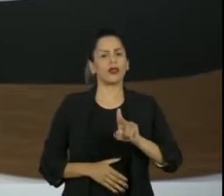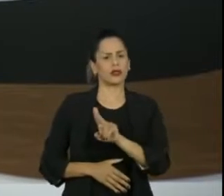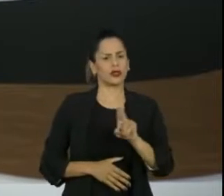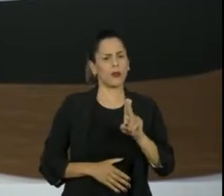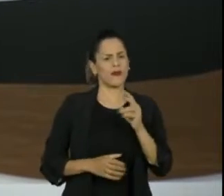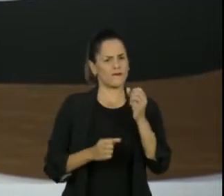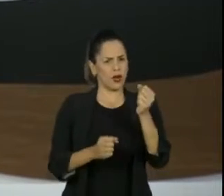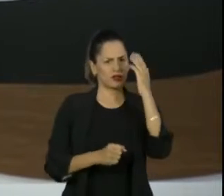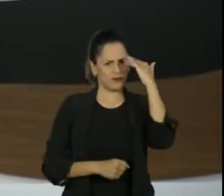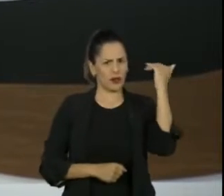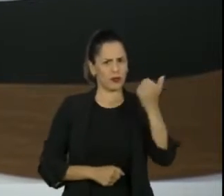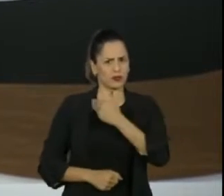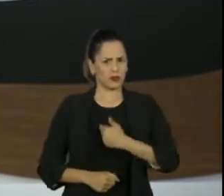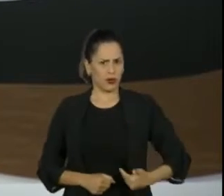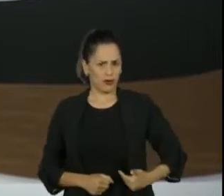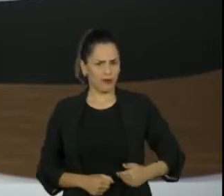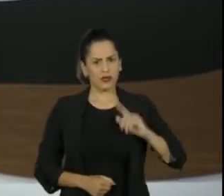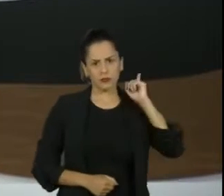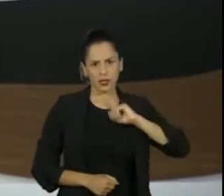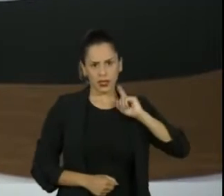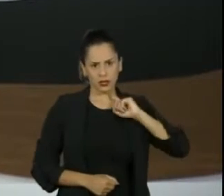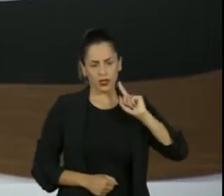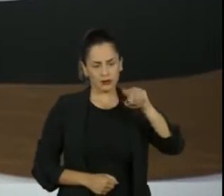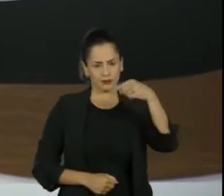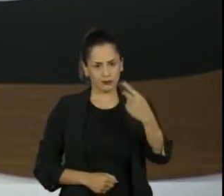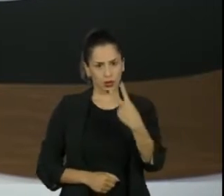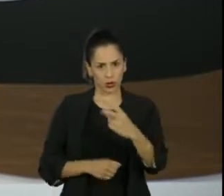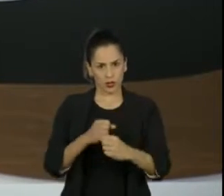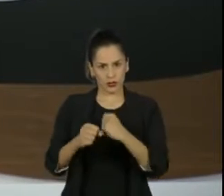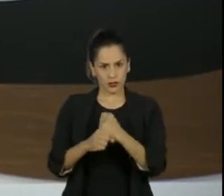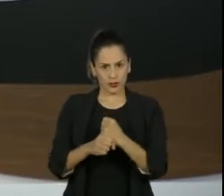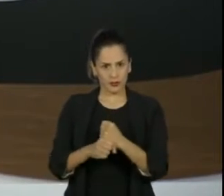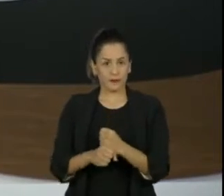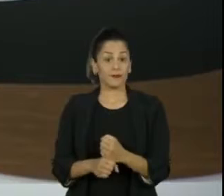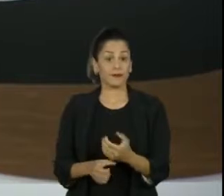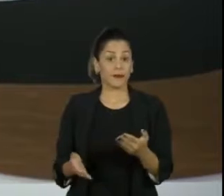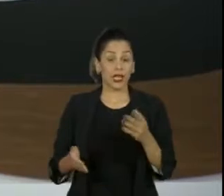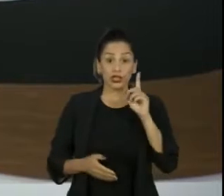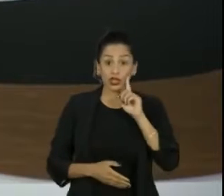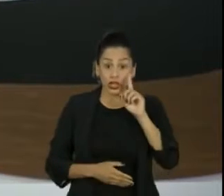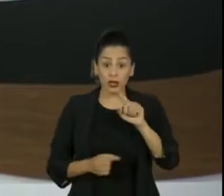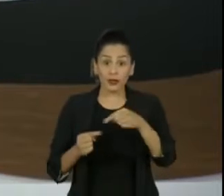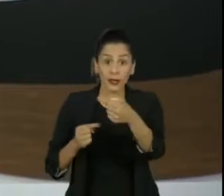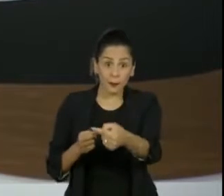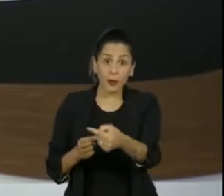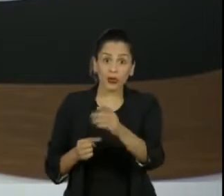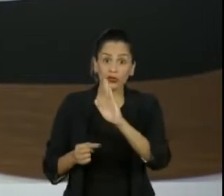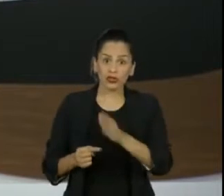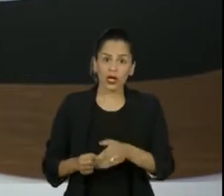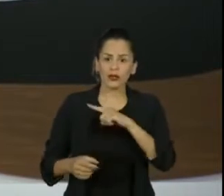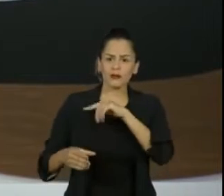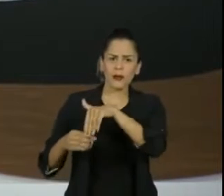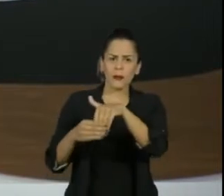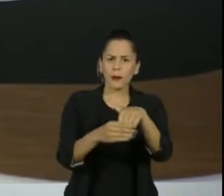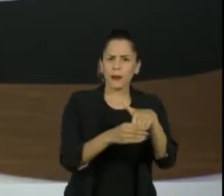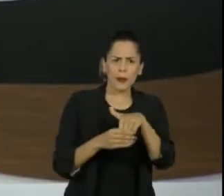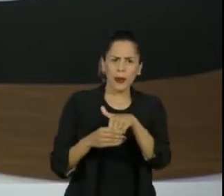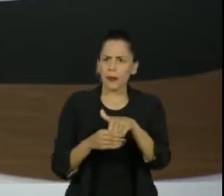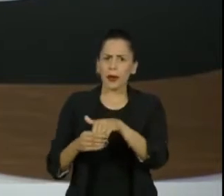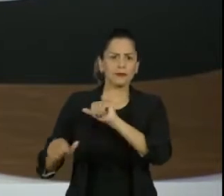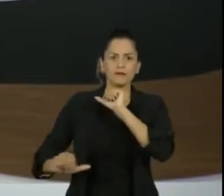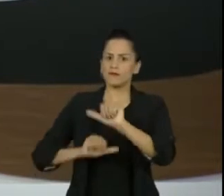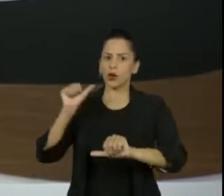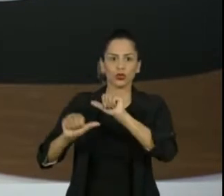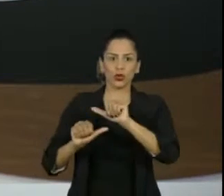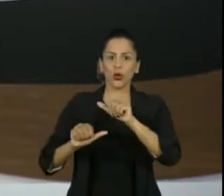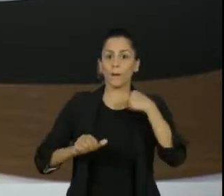Gerais daqui a 2 anos. No dia seguinte da eleição que reconfigurou o mapa político nos municípios brasileiros,